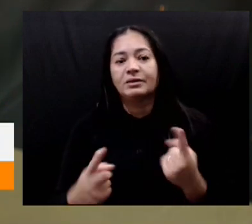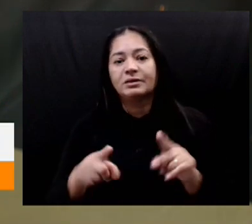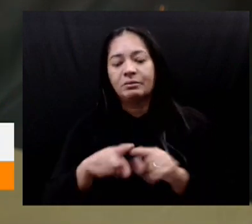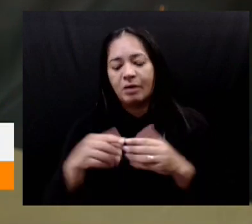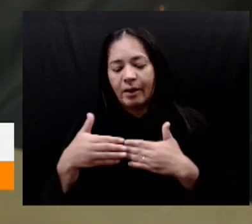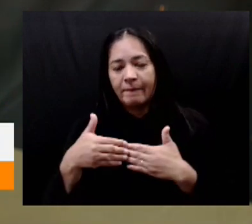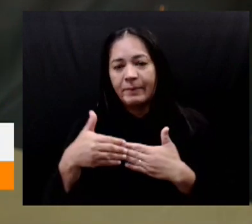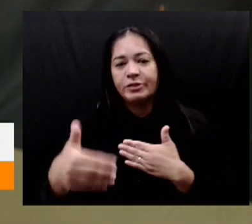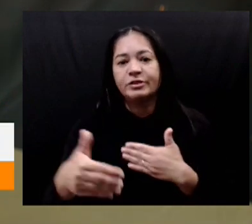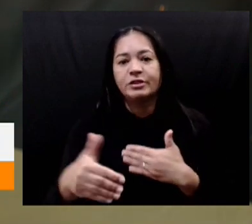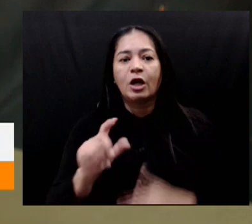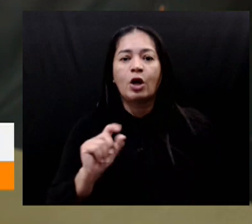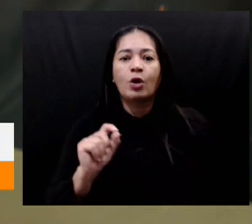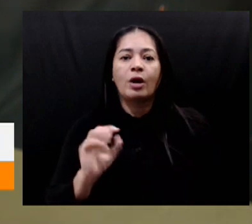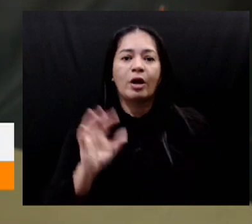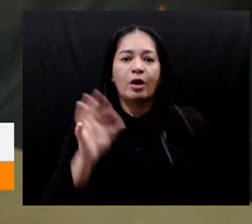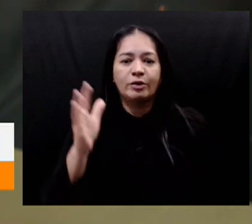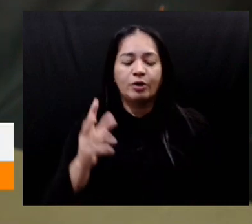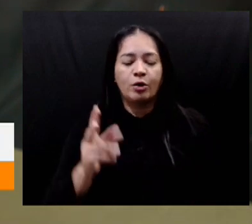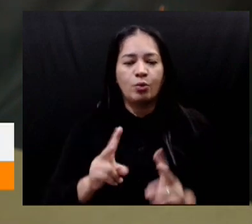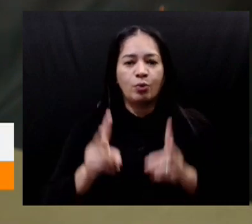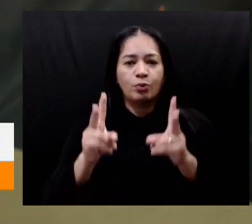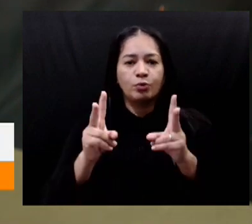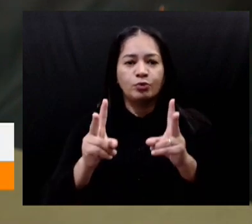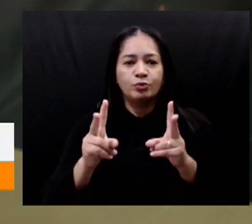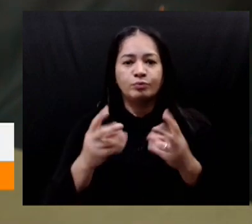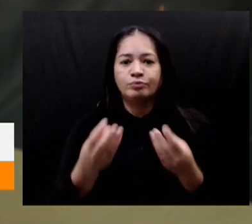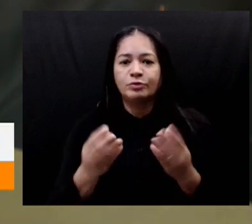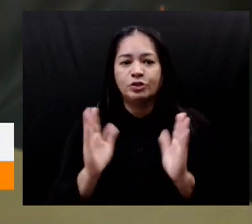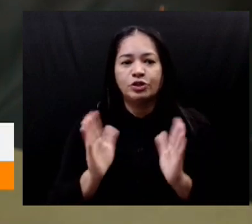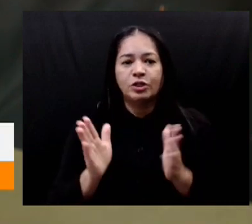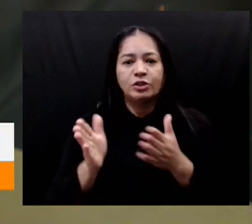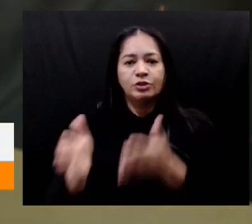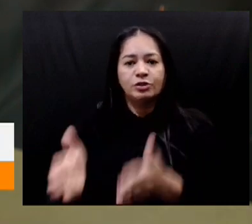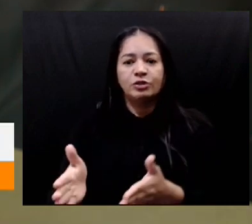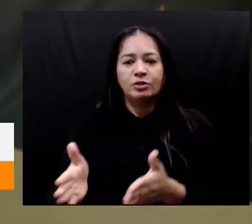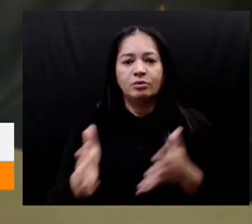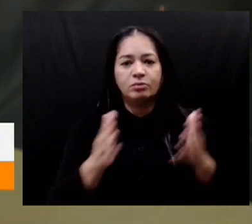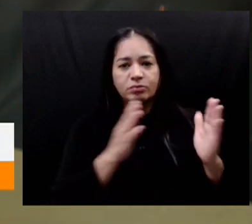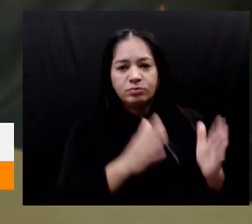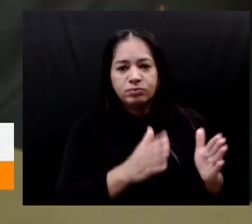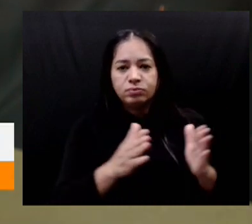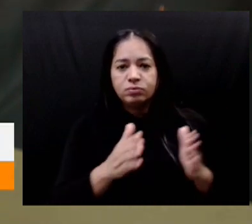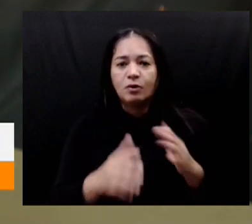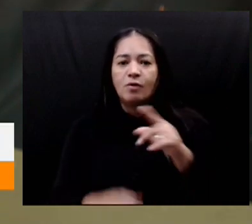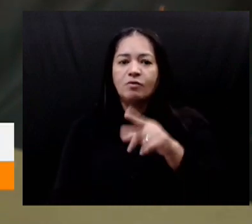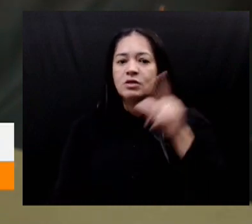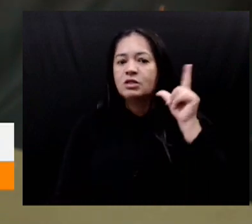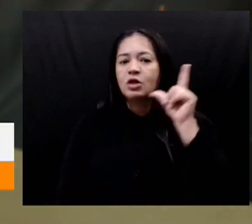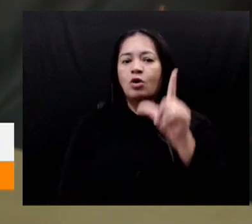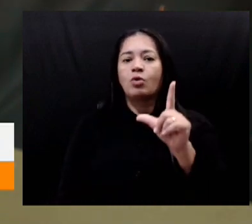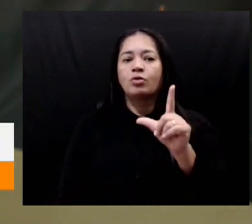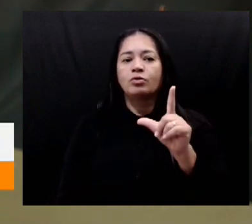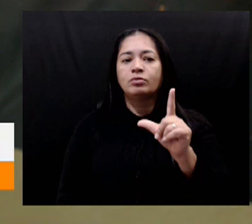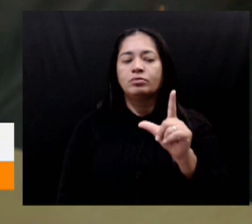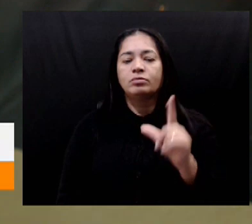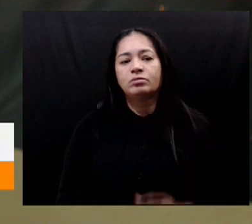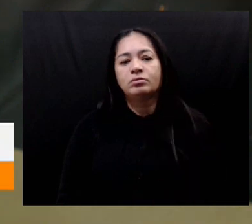uma continuidade que chegou num processo que você conseguiu o que você almejava, né? Que os